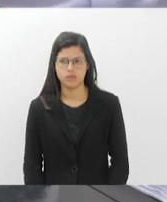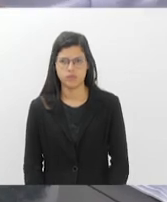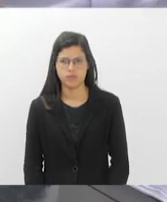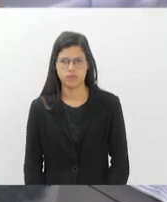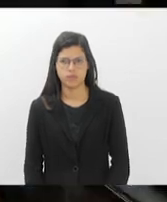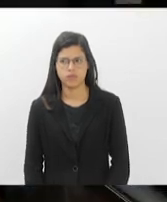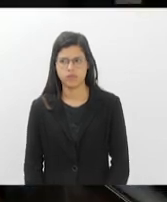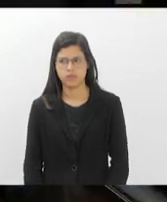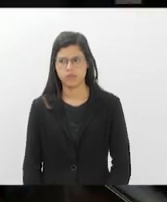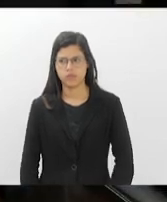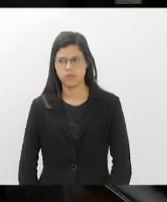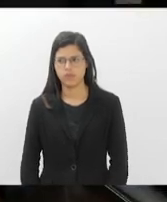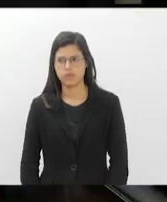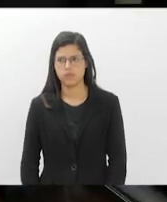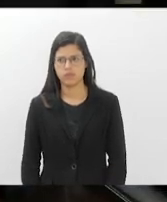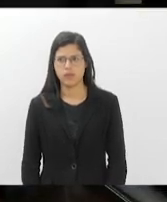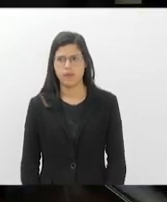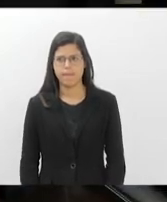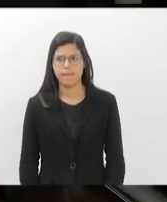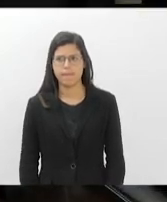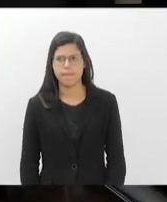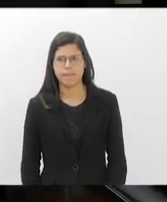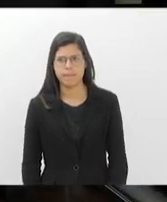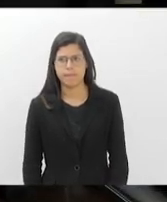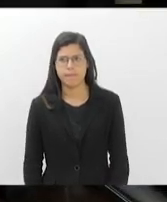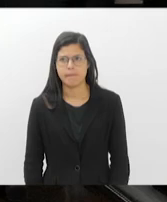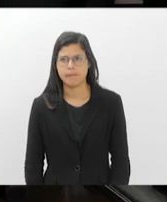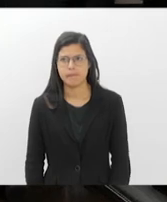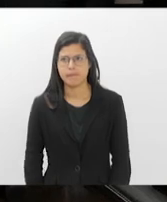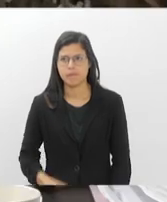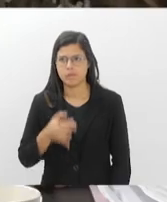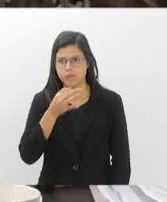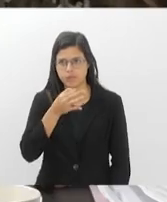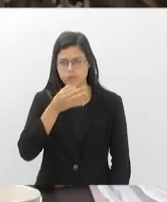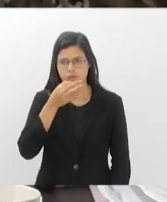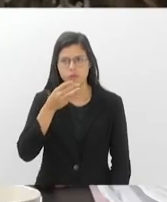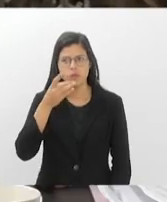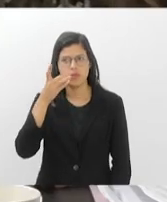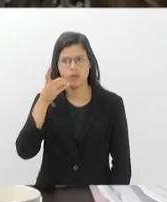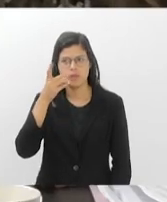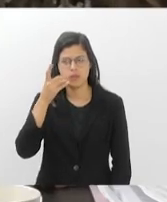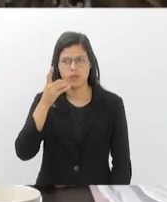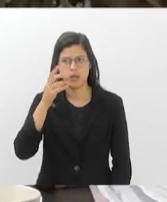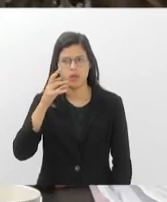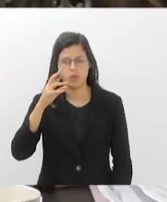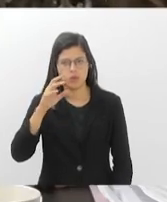E é um sorriso, né? É a cara sorrindo. Ia sugerir ao deputado Rodrigo Amorim, então,